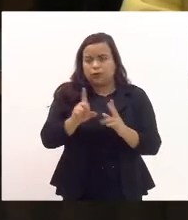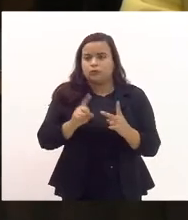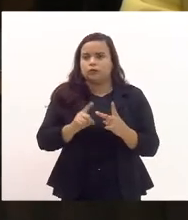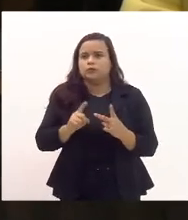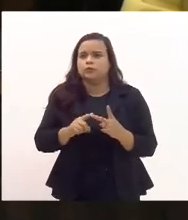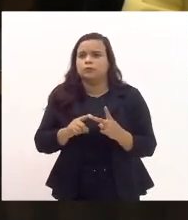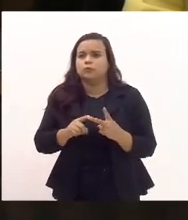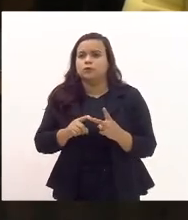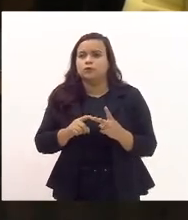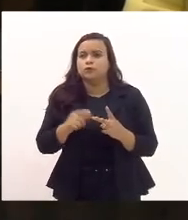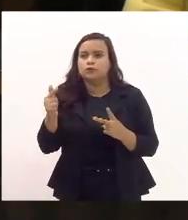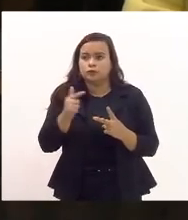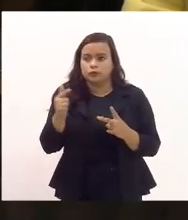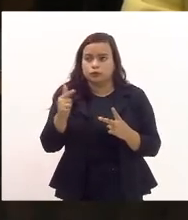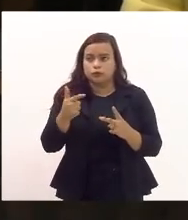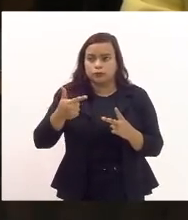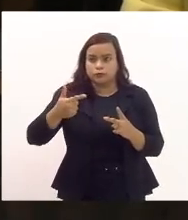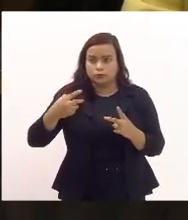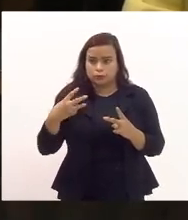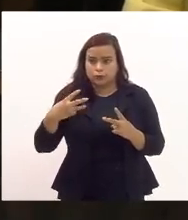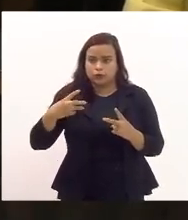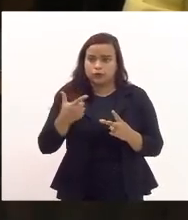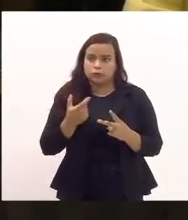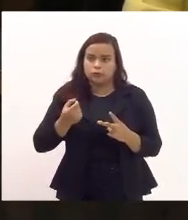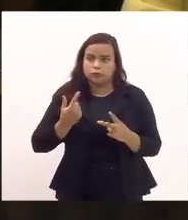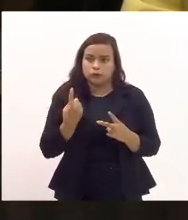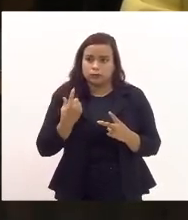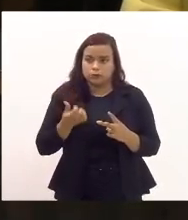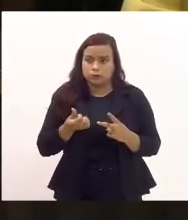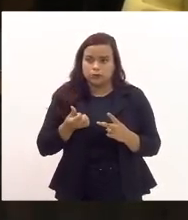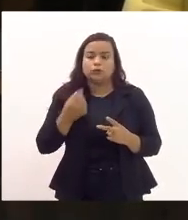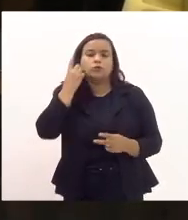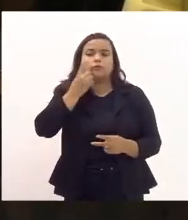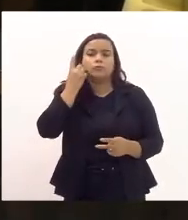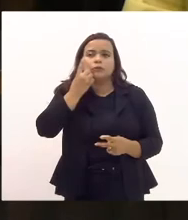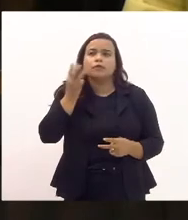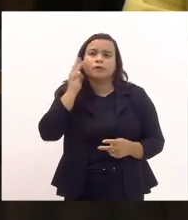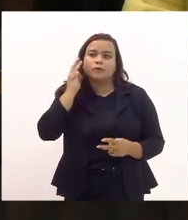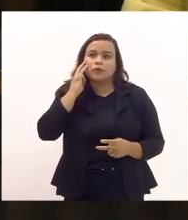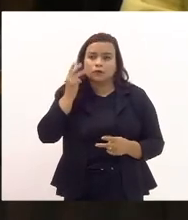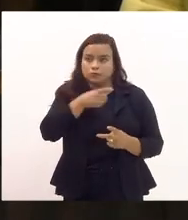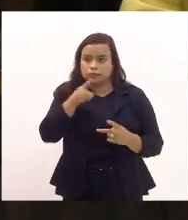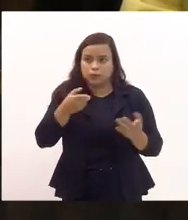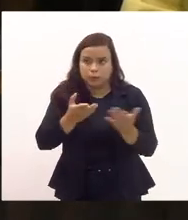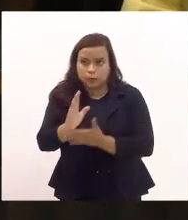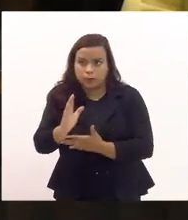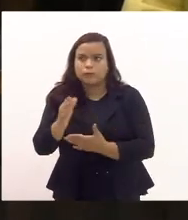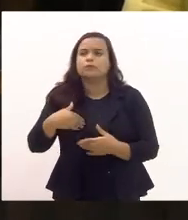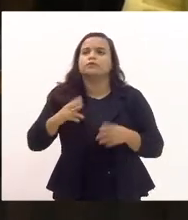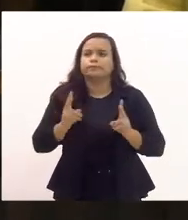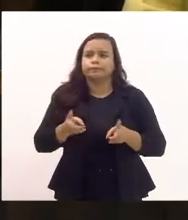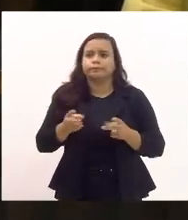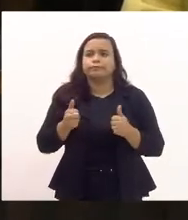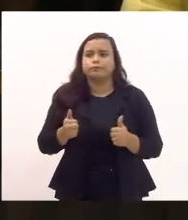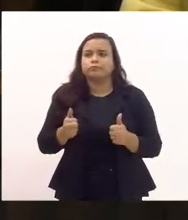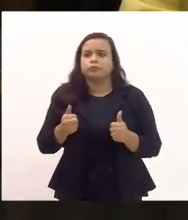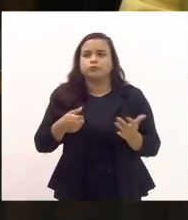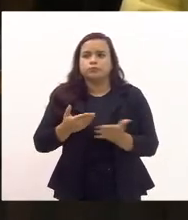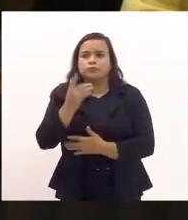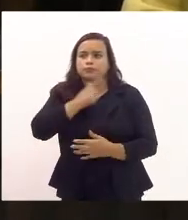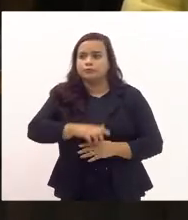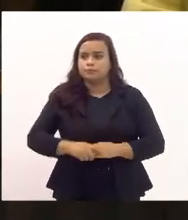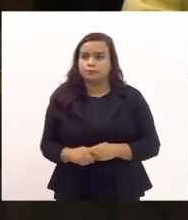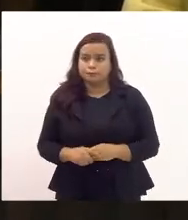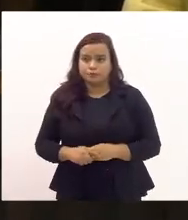de lei 22 23 e 16 estado waldeck Carneiro pessoas que aprovam permaneçam Como estão aprovado